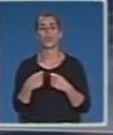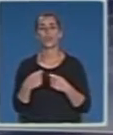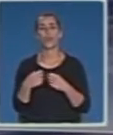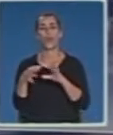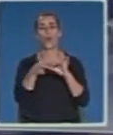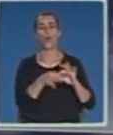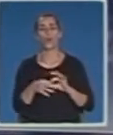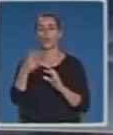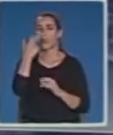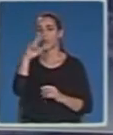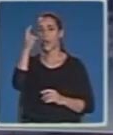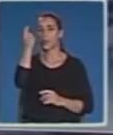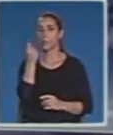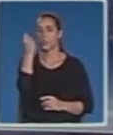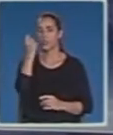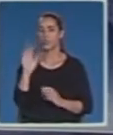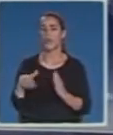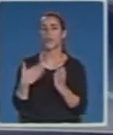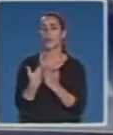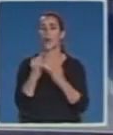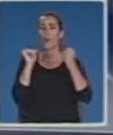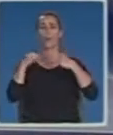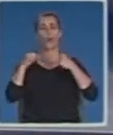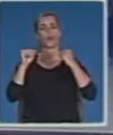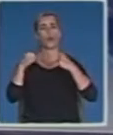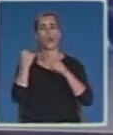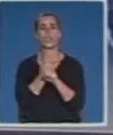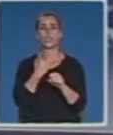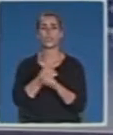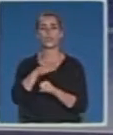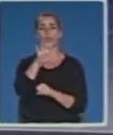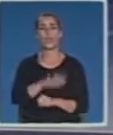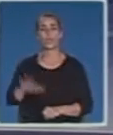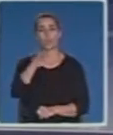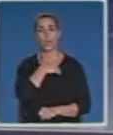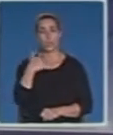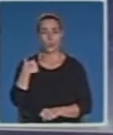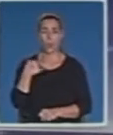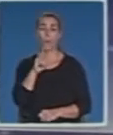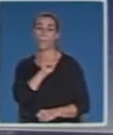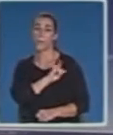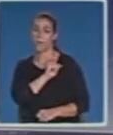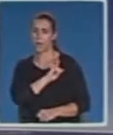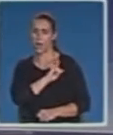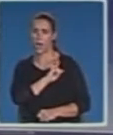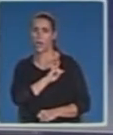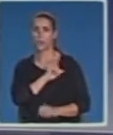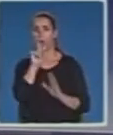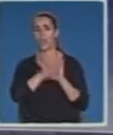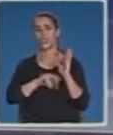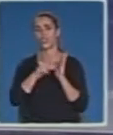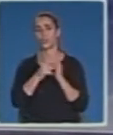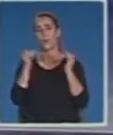dos Reformados e Pensionistas propõe protocolos com o Serviço Nacional de Saúde e privados para reduzir as listas de